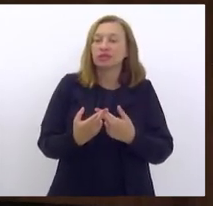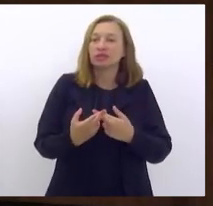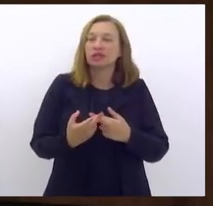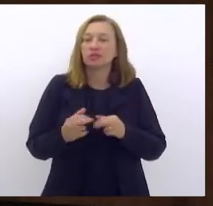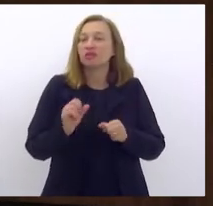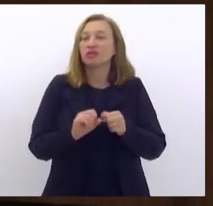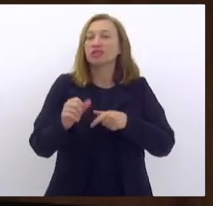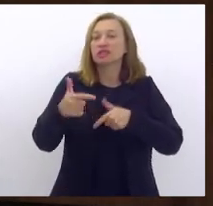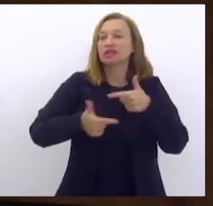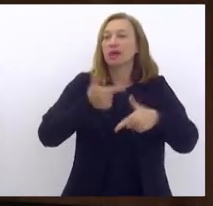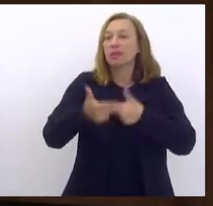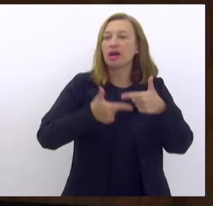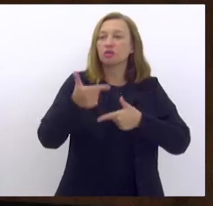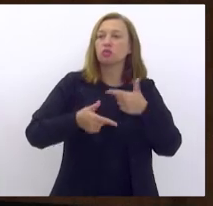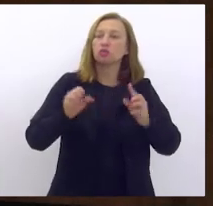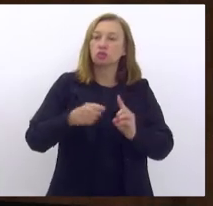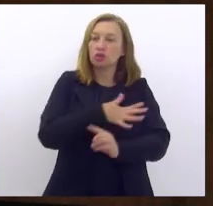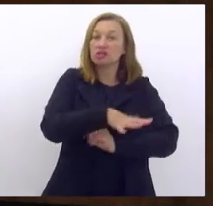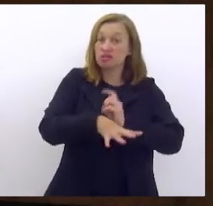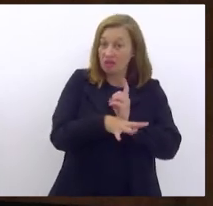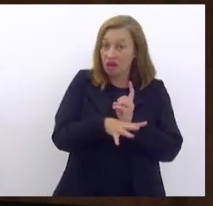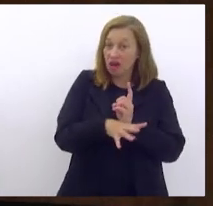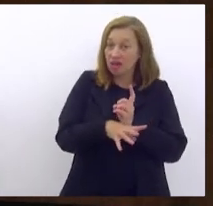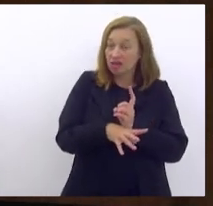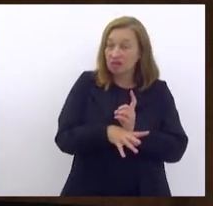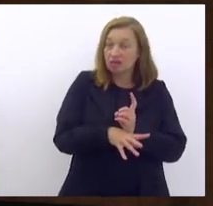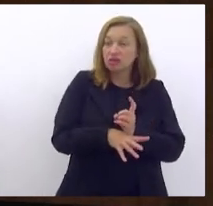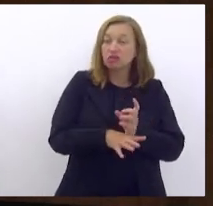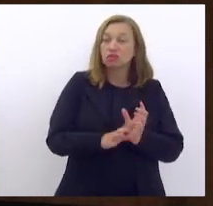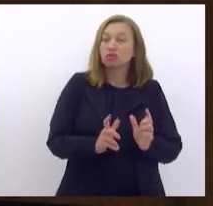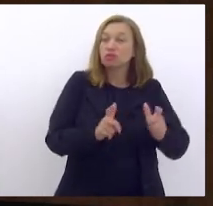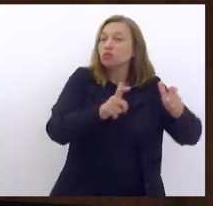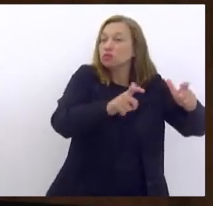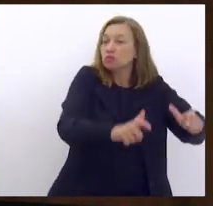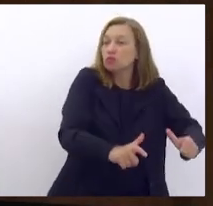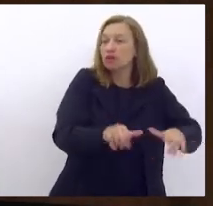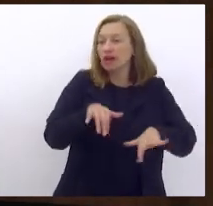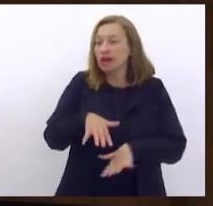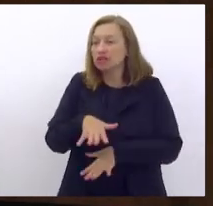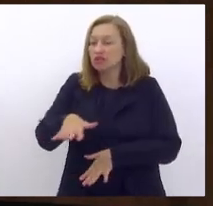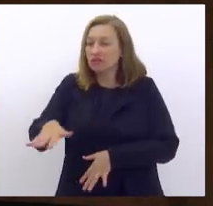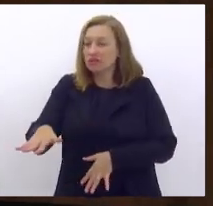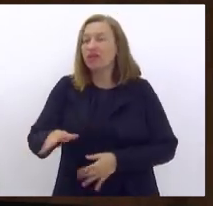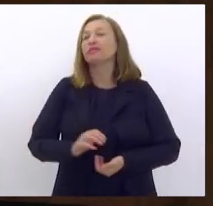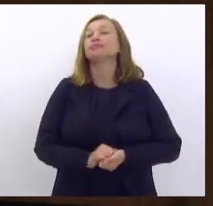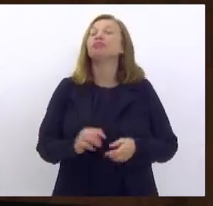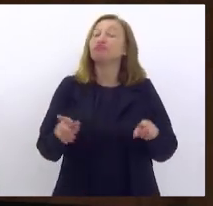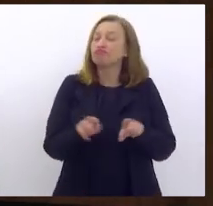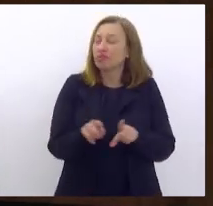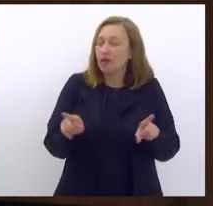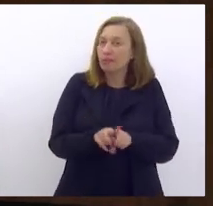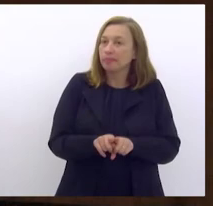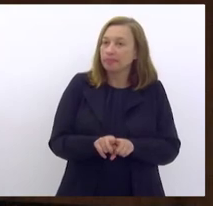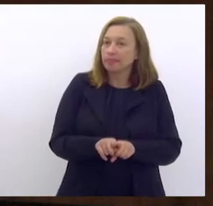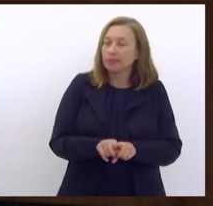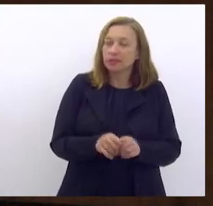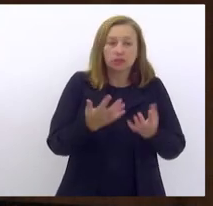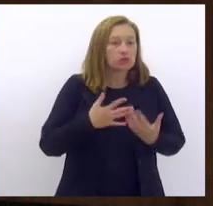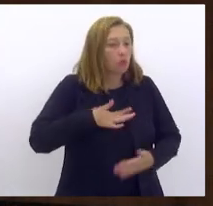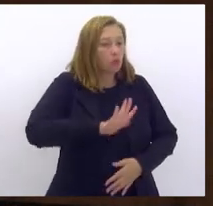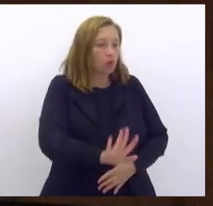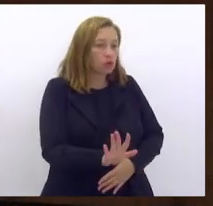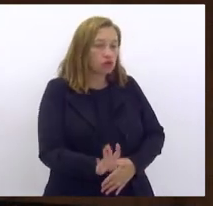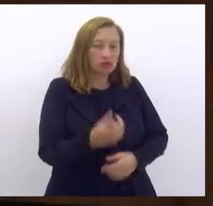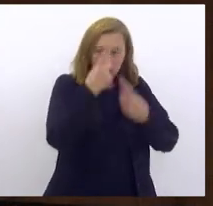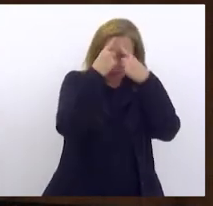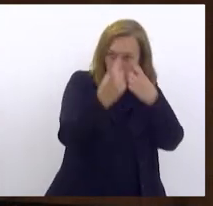fazer trabalhos sociais, né, nos seus territórios periféricos, que também condenam a violência,